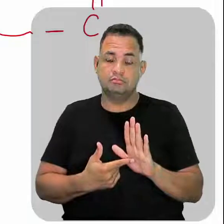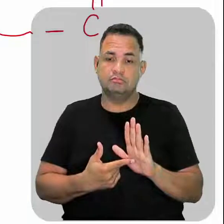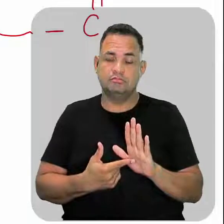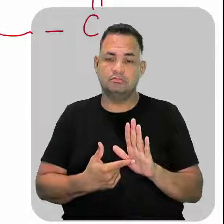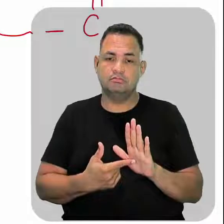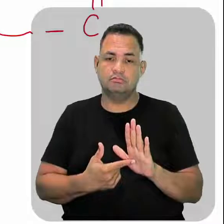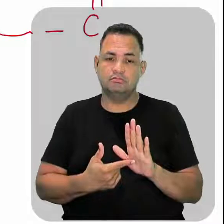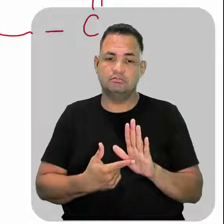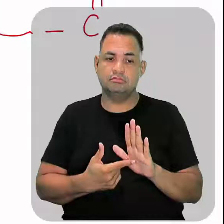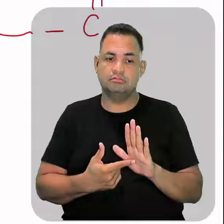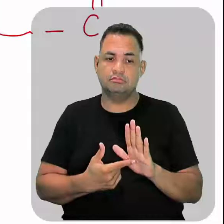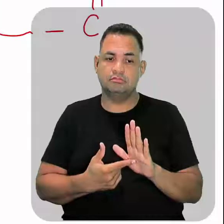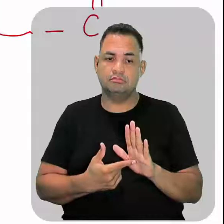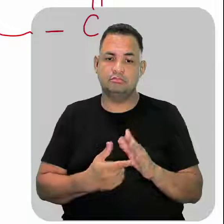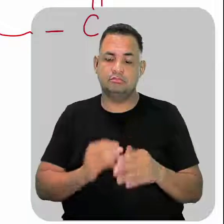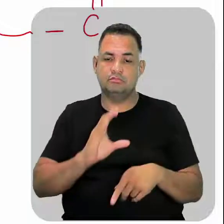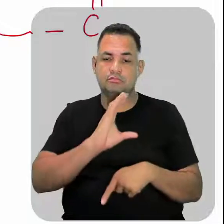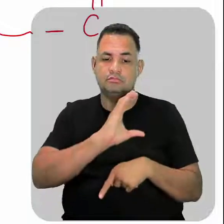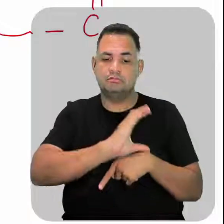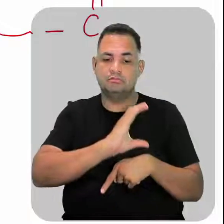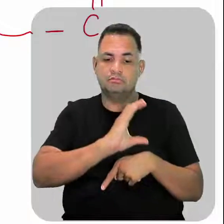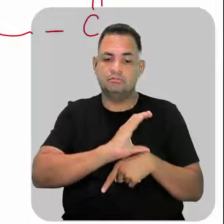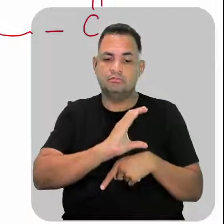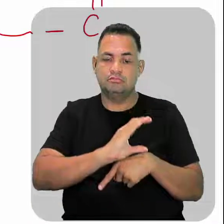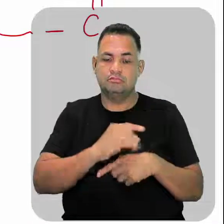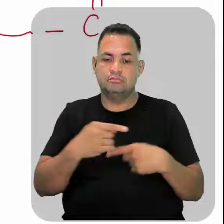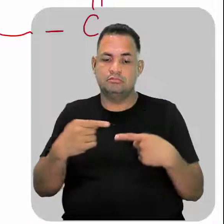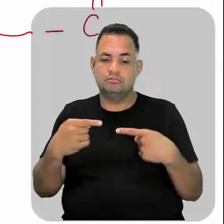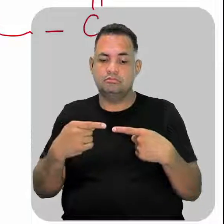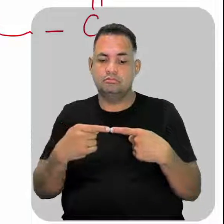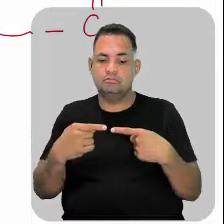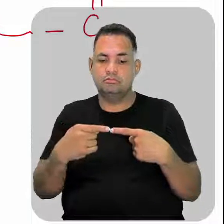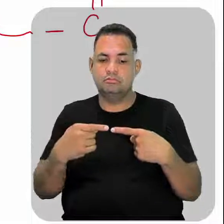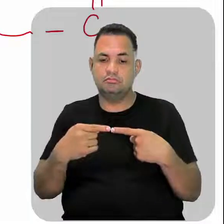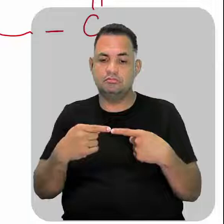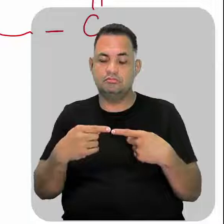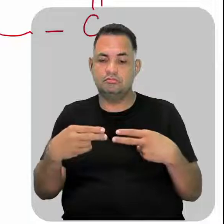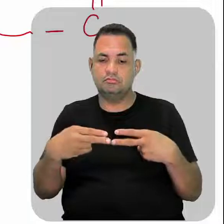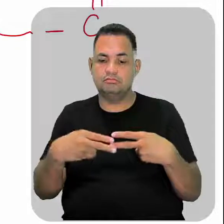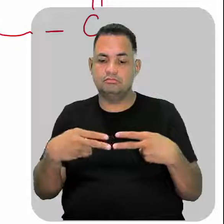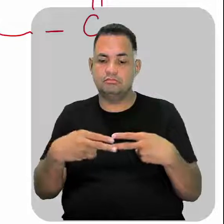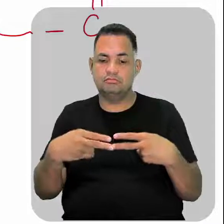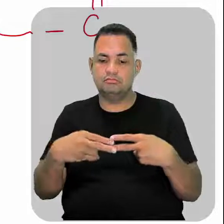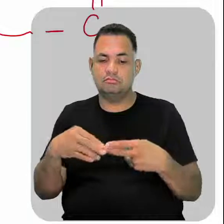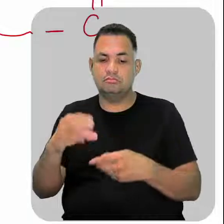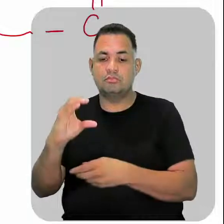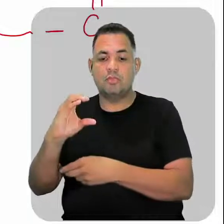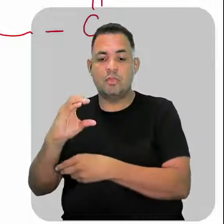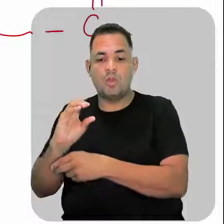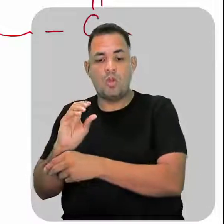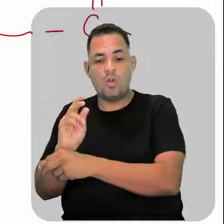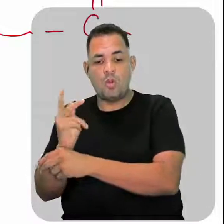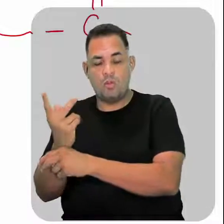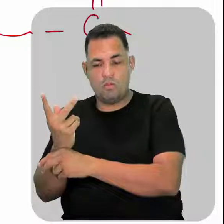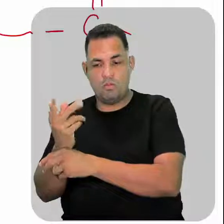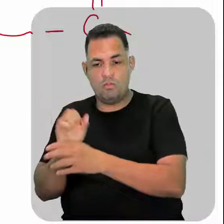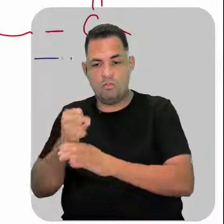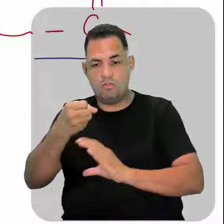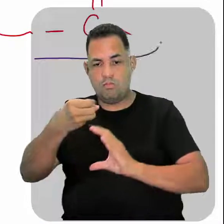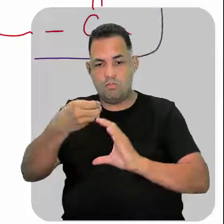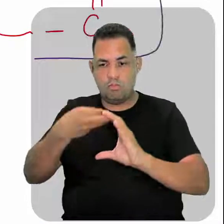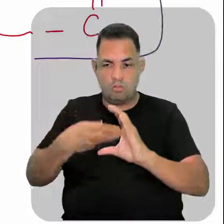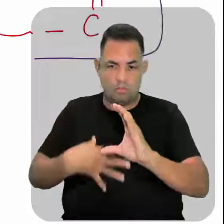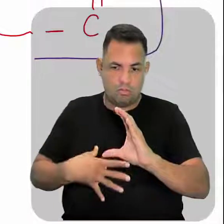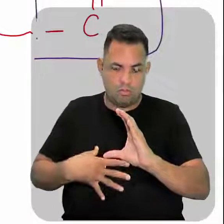apresentação do carbono ligado diretamente por dupla ligação com o oxigênio